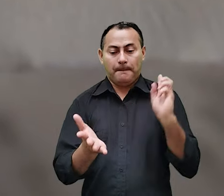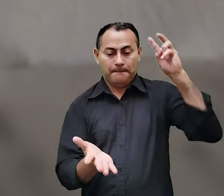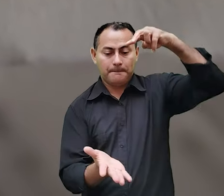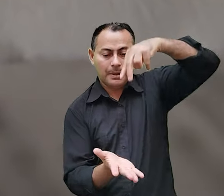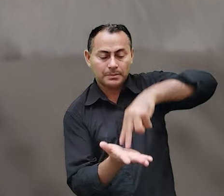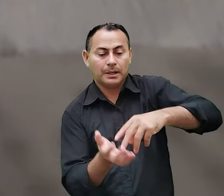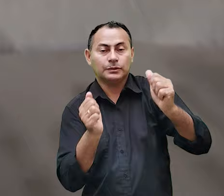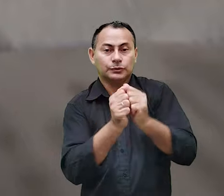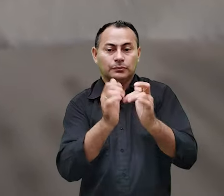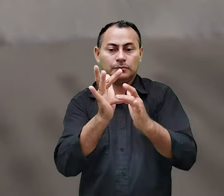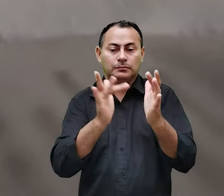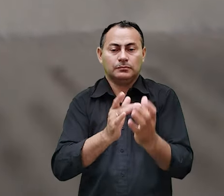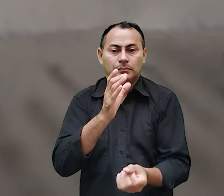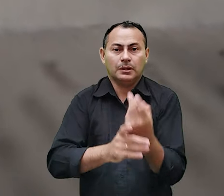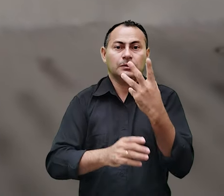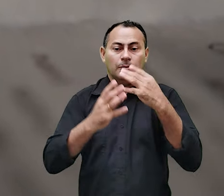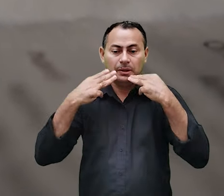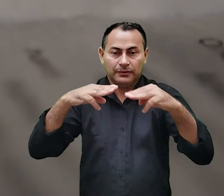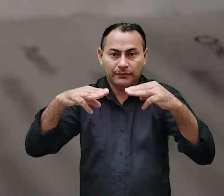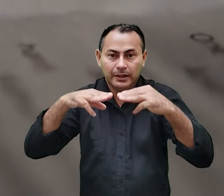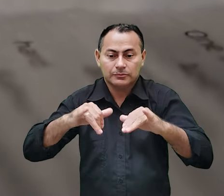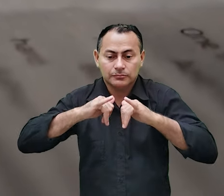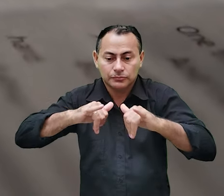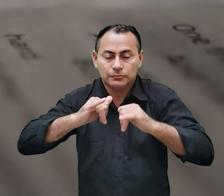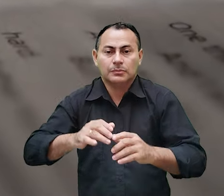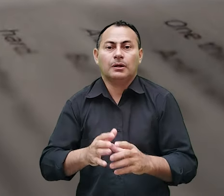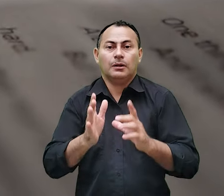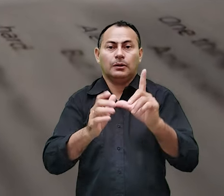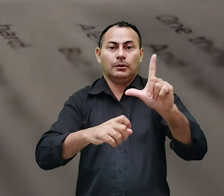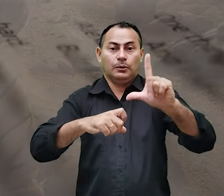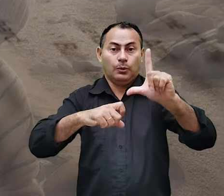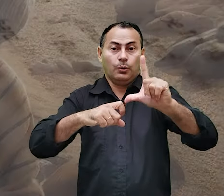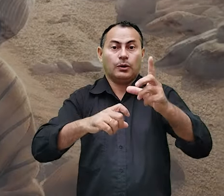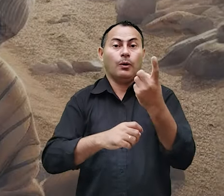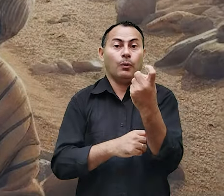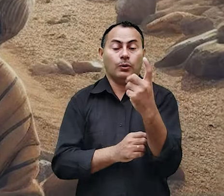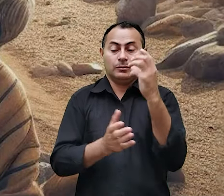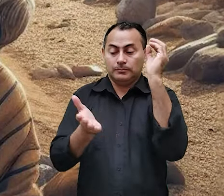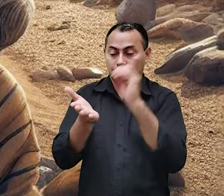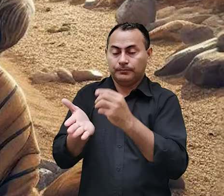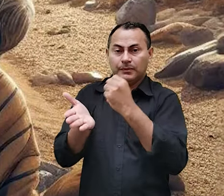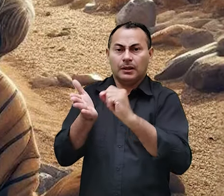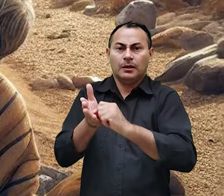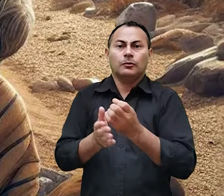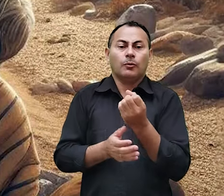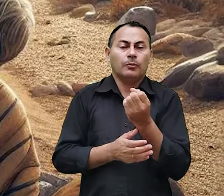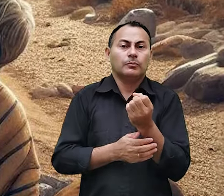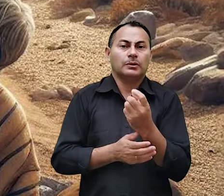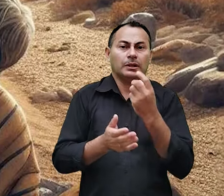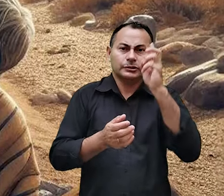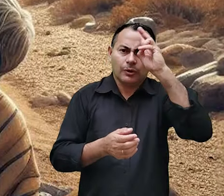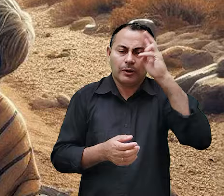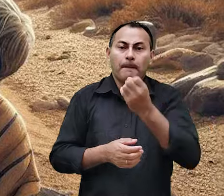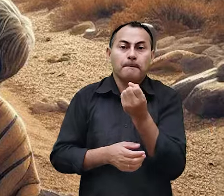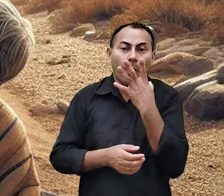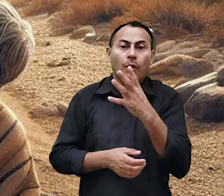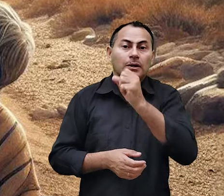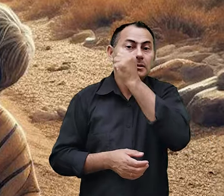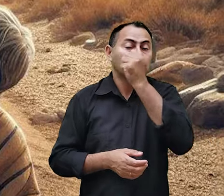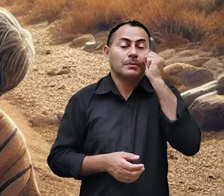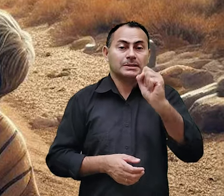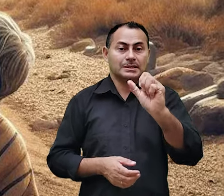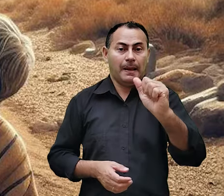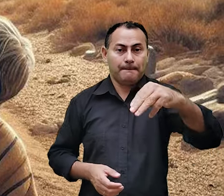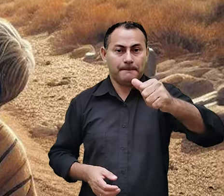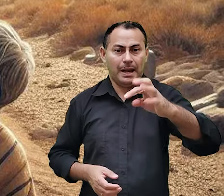desafiando a participarmos com ele da implantação do seu manifesto. Lucas foi o único que registrou a parábola do bom samaritano, talvez